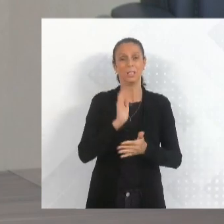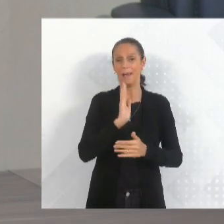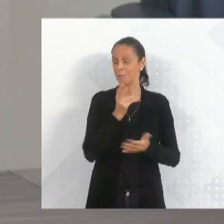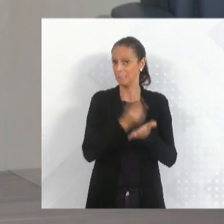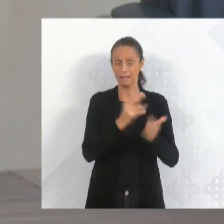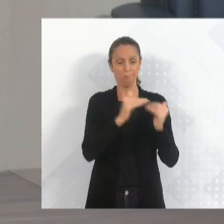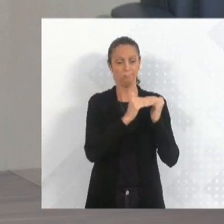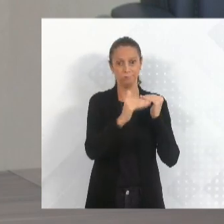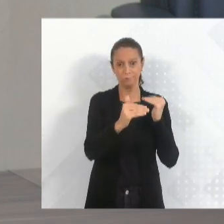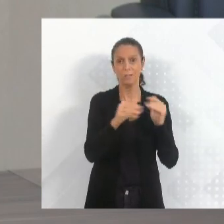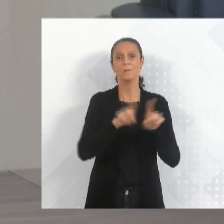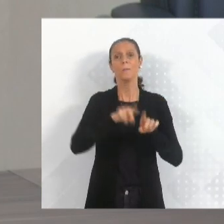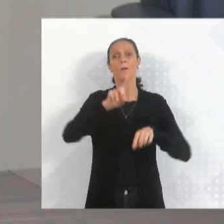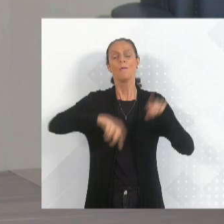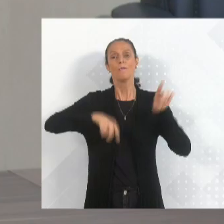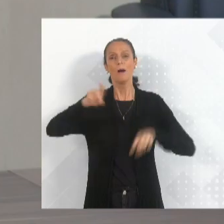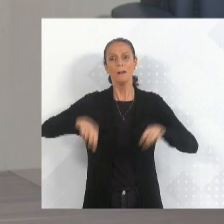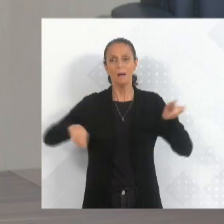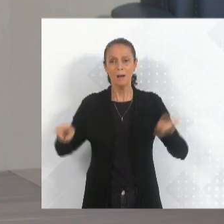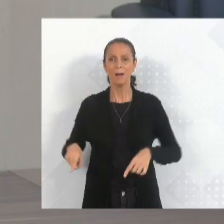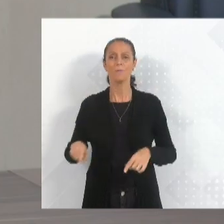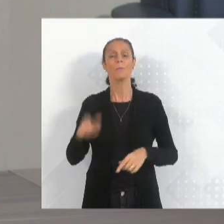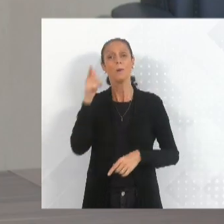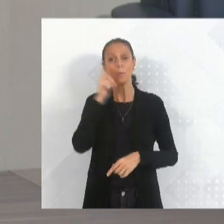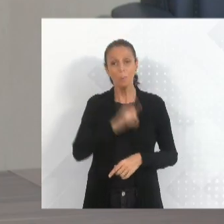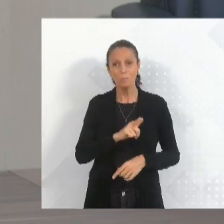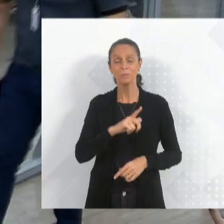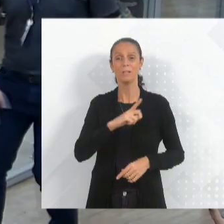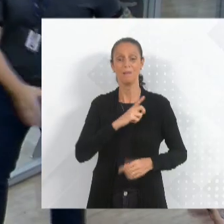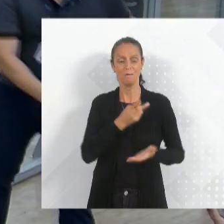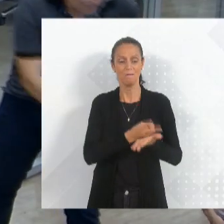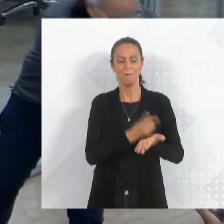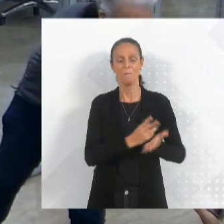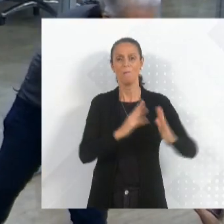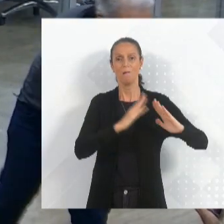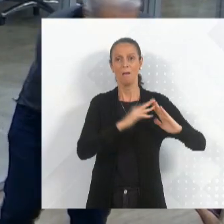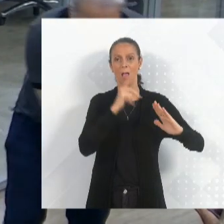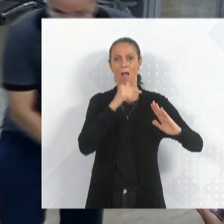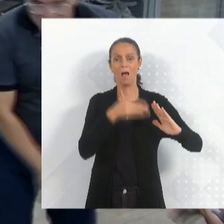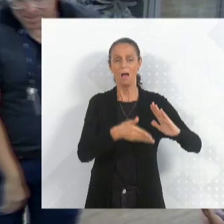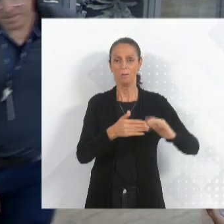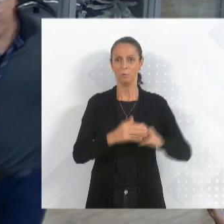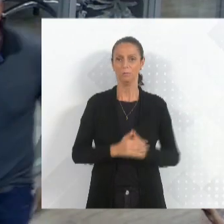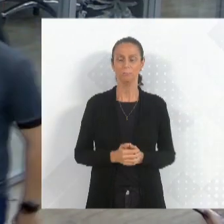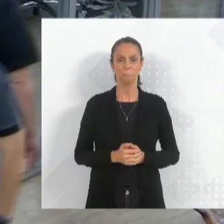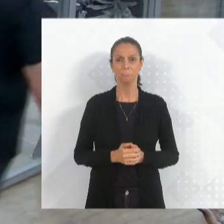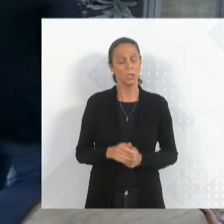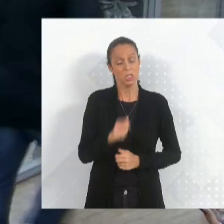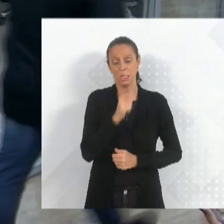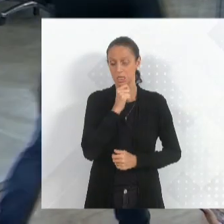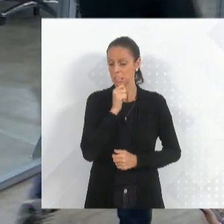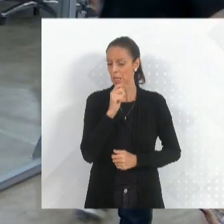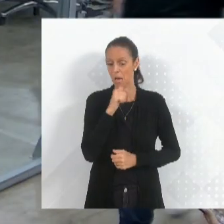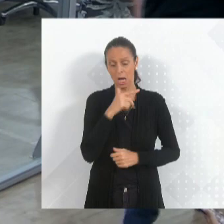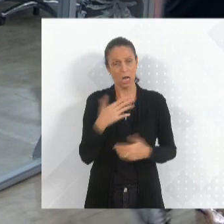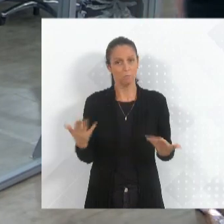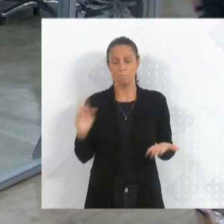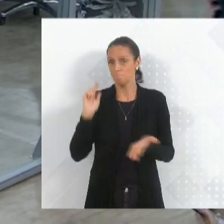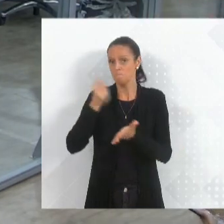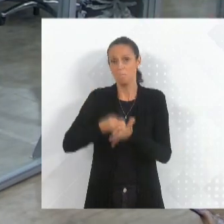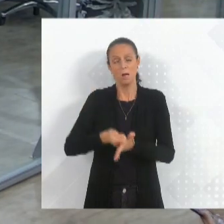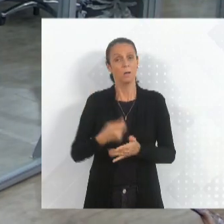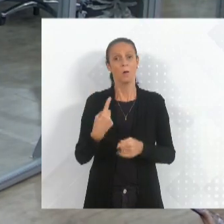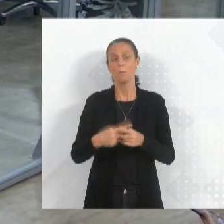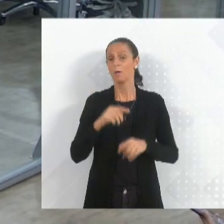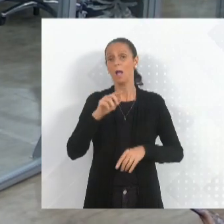poder proporcionar a água na casa da pessoa. E, mesmo sem a água chegar. Por conta da